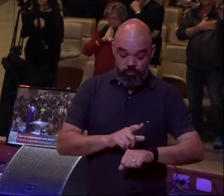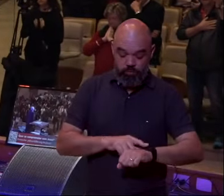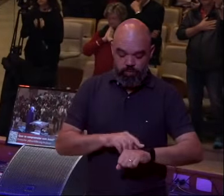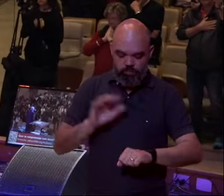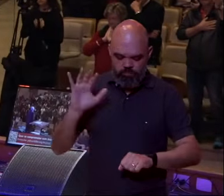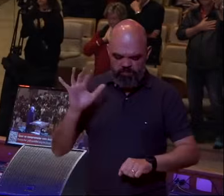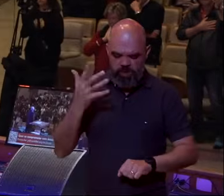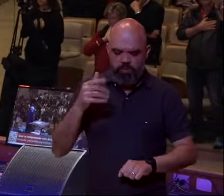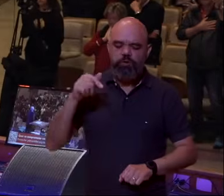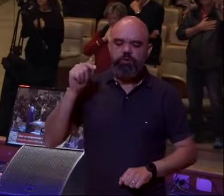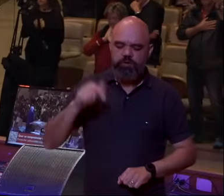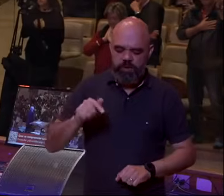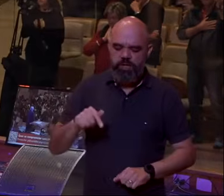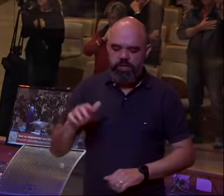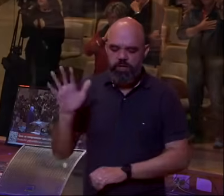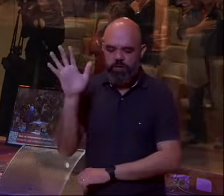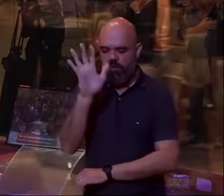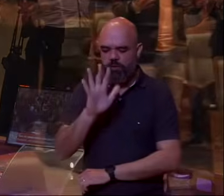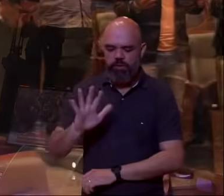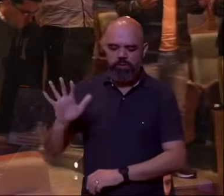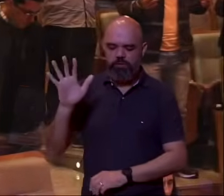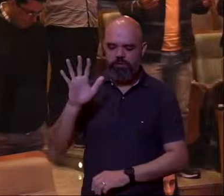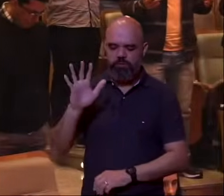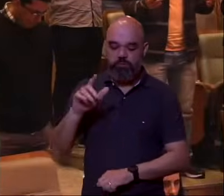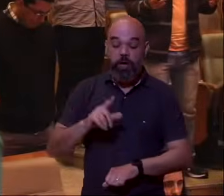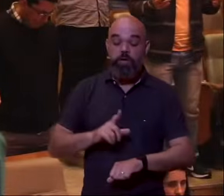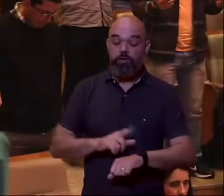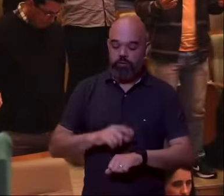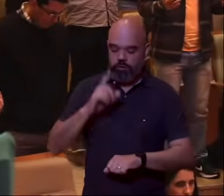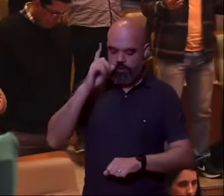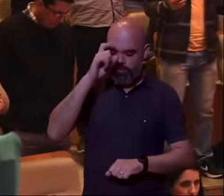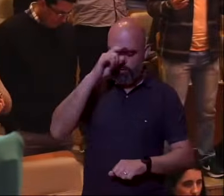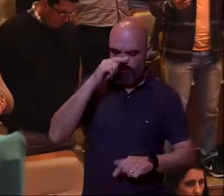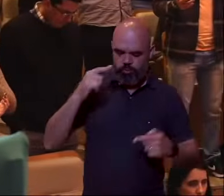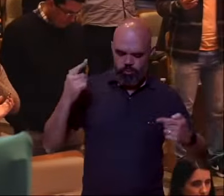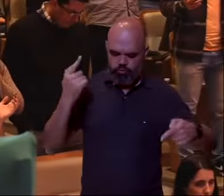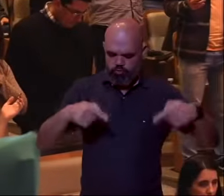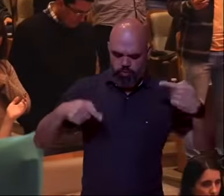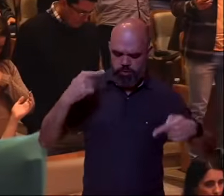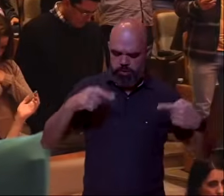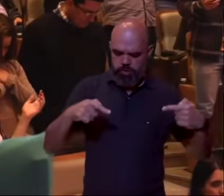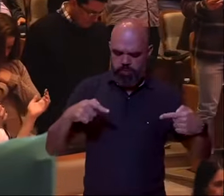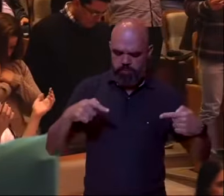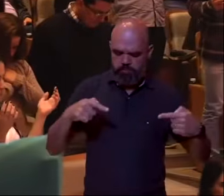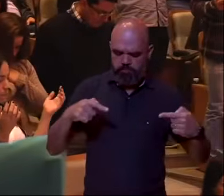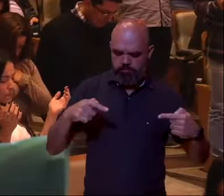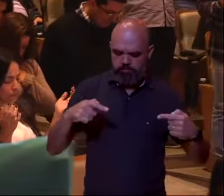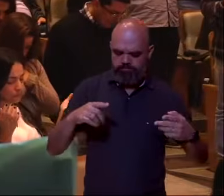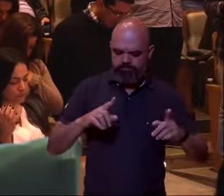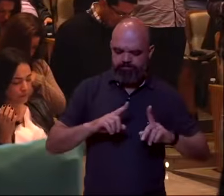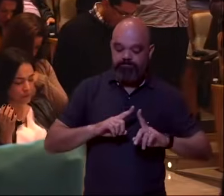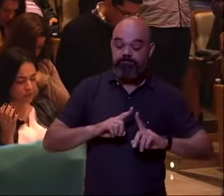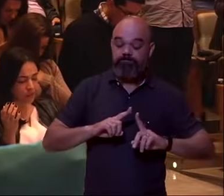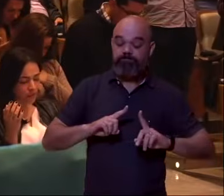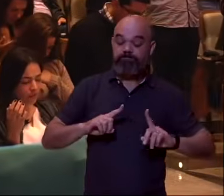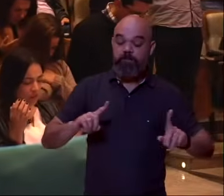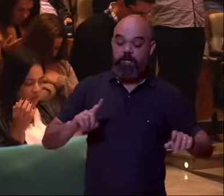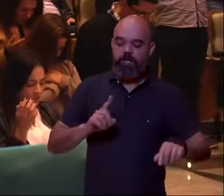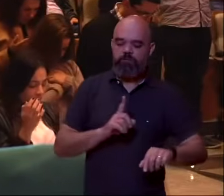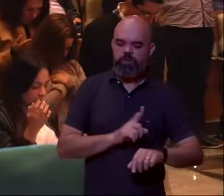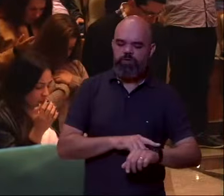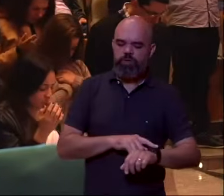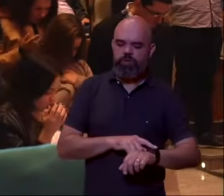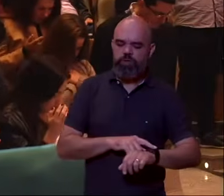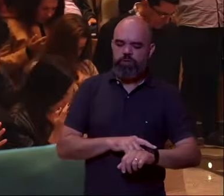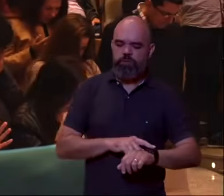nação. Um tempo que vai ser de batalha espiritual, que vai ser de enfrentamento, mas vai ser um tempo